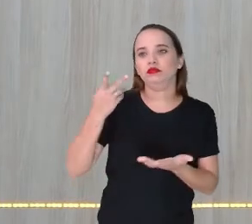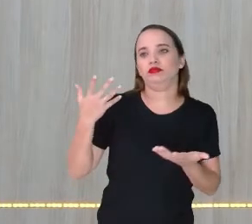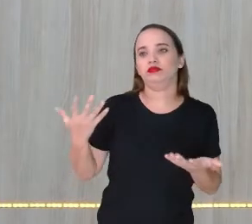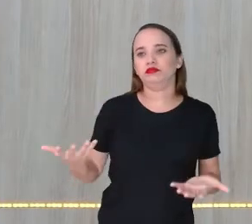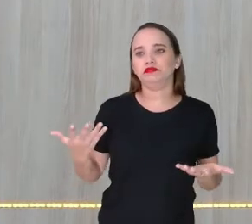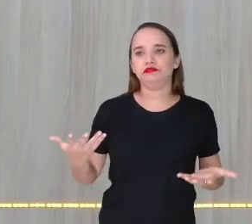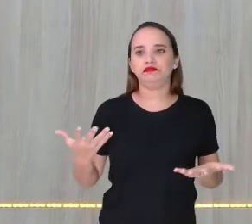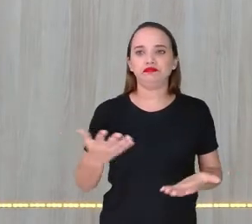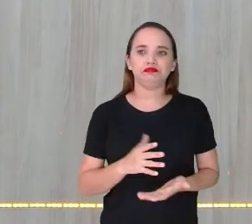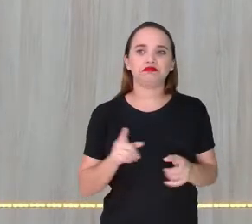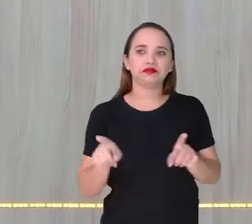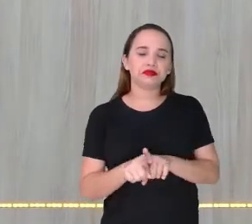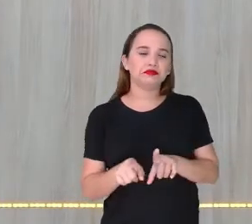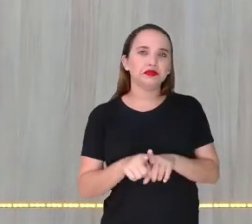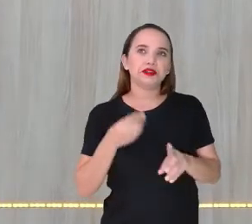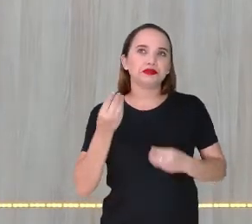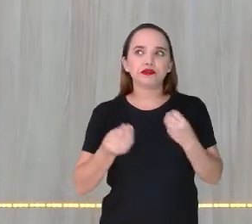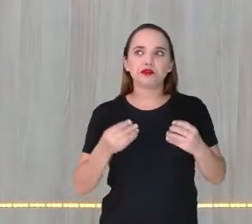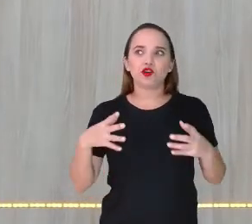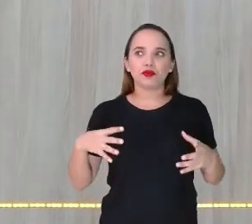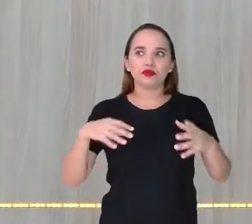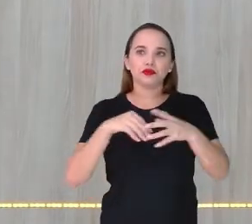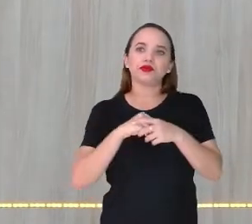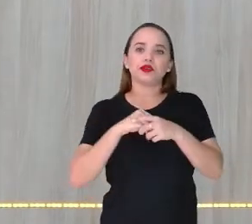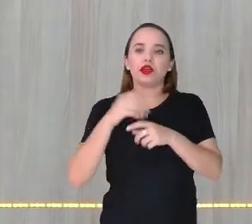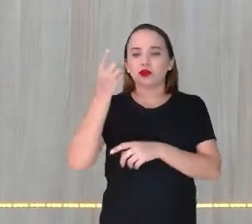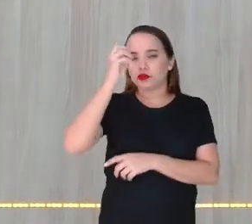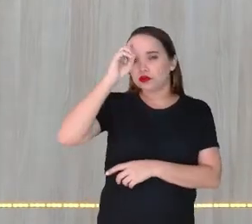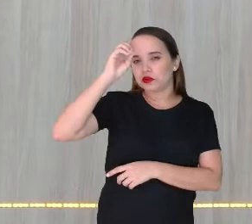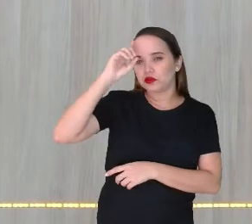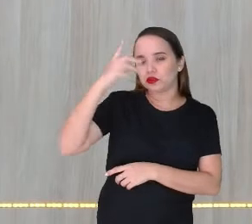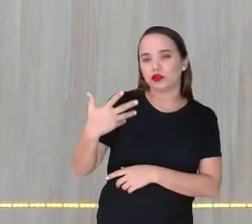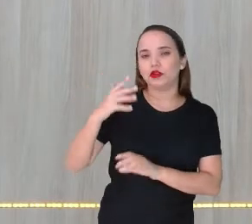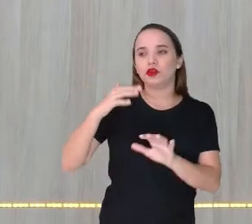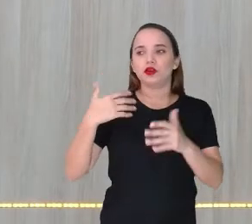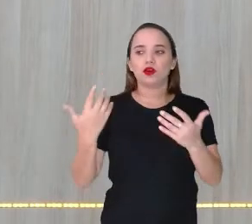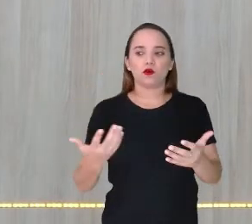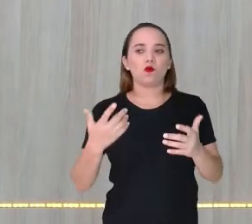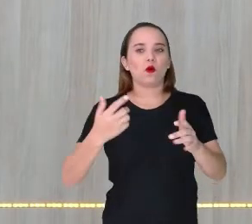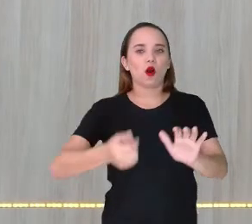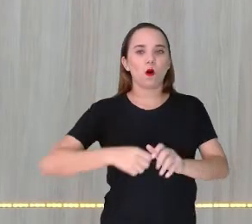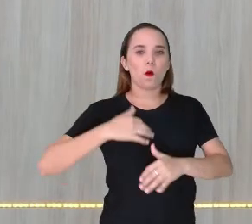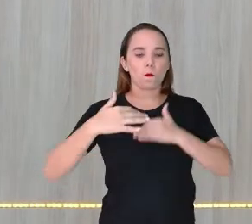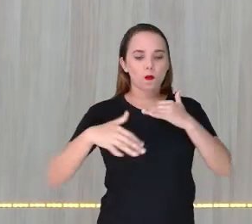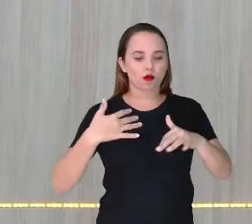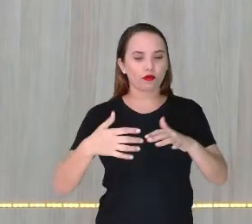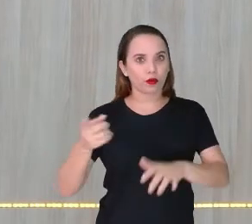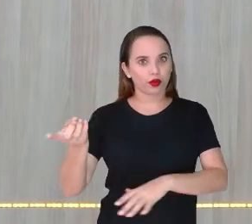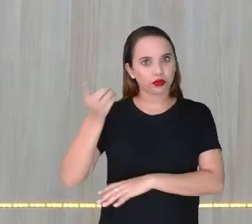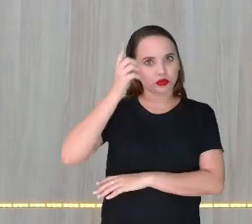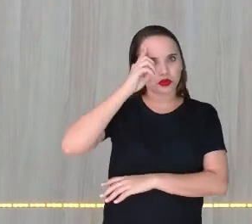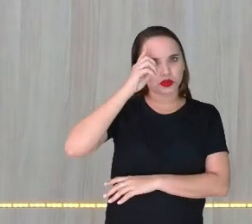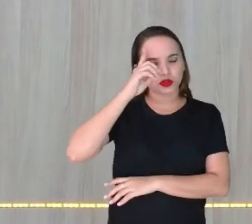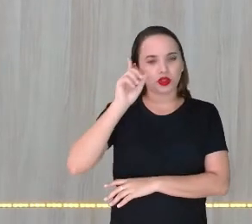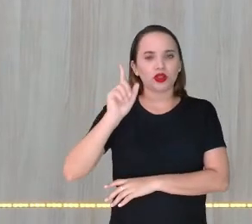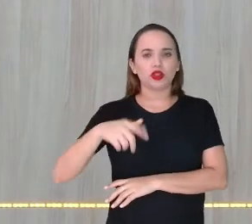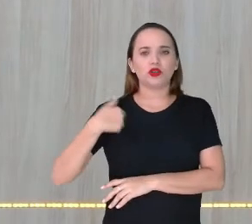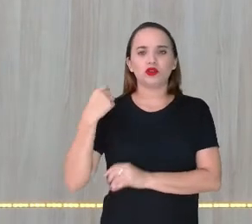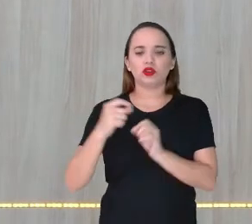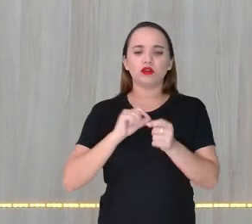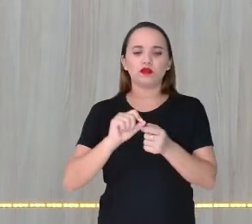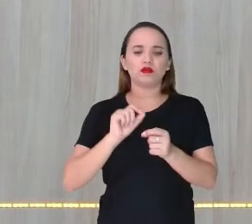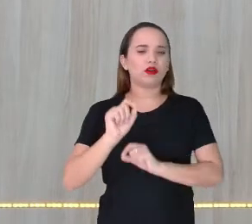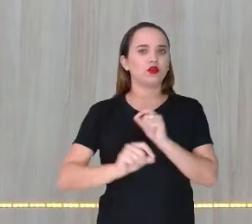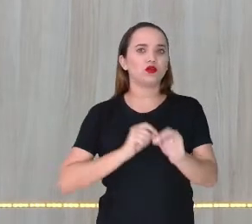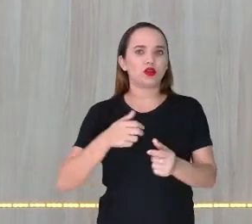é que eles estão inseridos ali na rotina, né? Quais são os movimentos que a gente faz no nosso dia a dia. No dia a dia a gente anda, a gente corre para